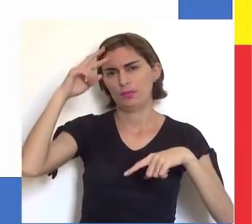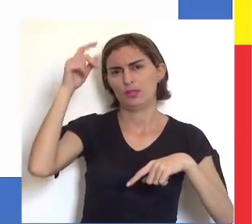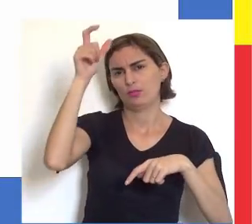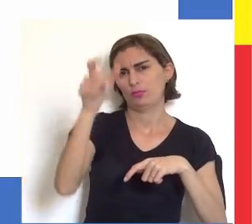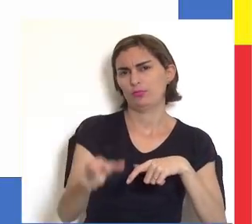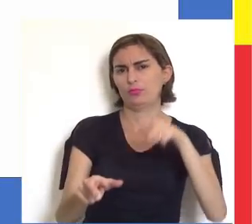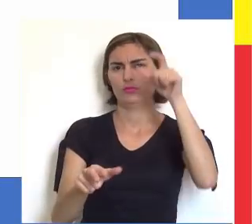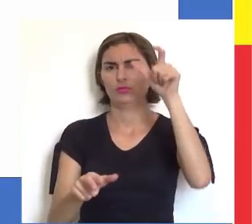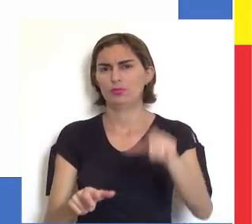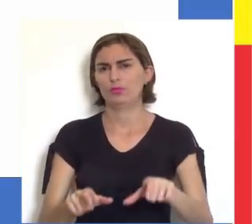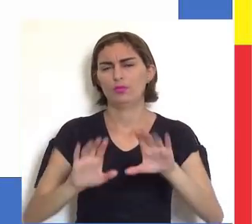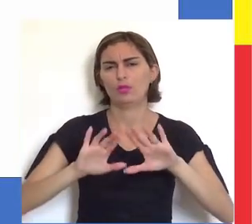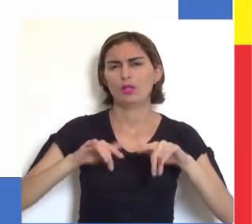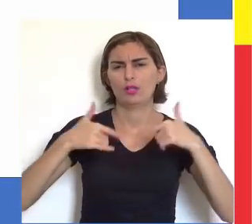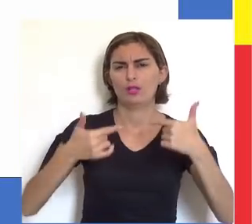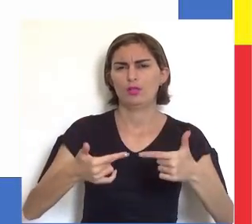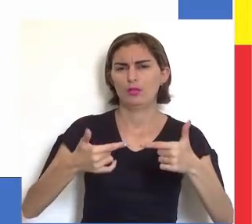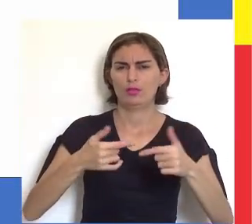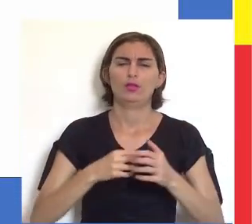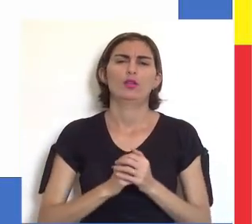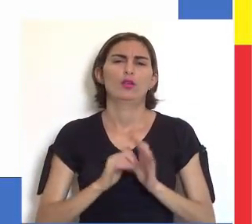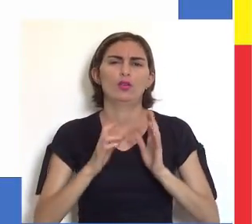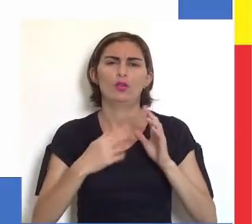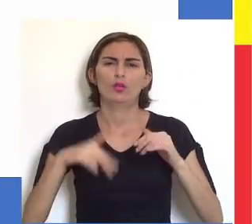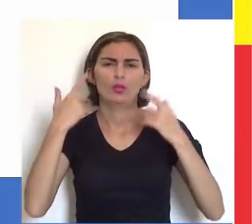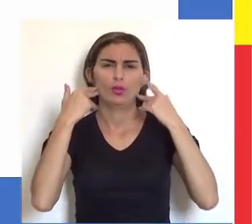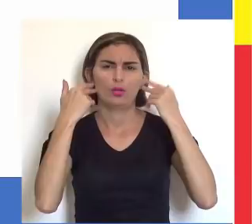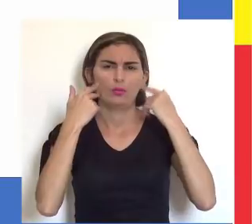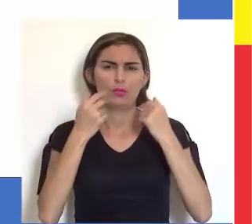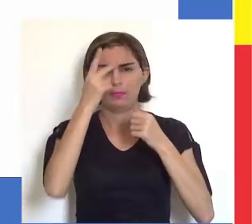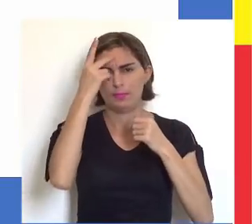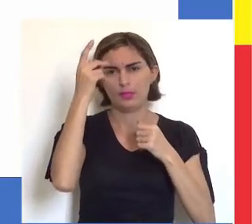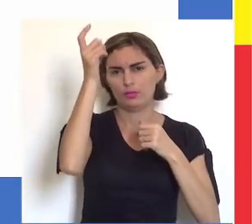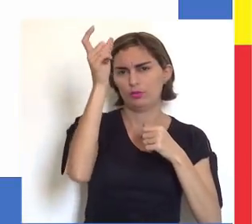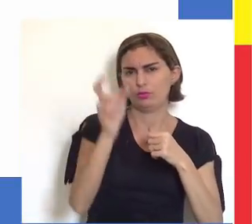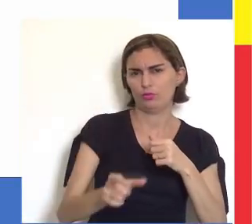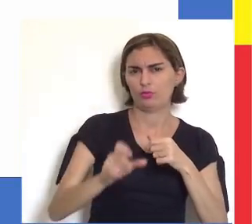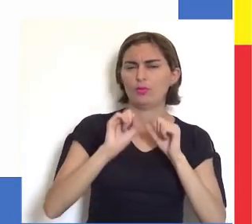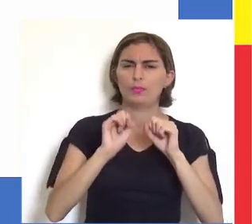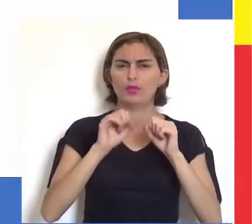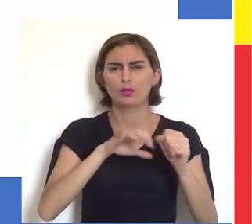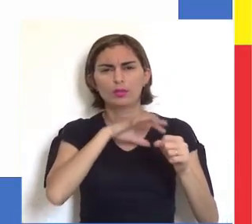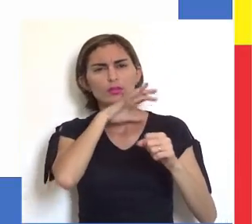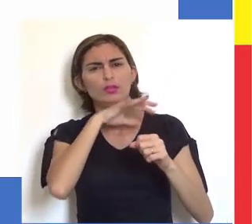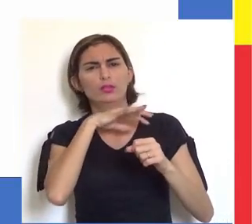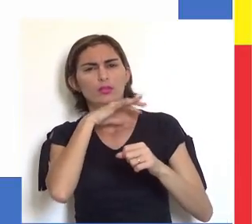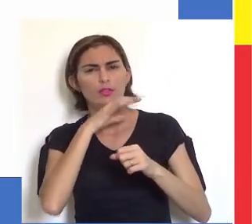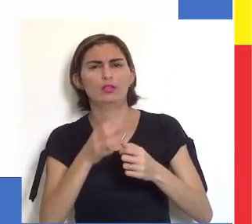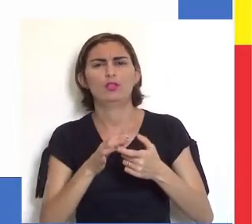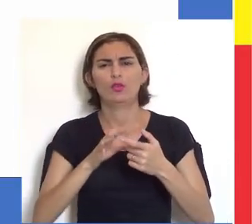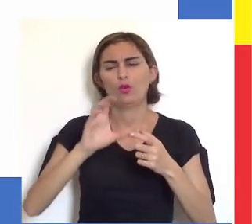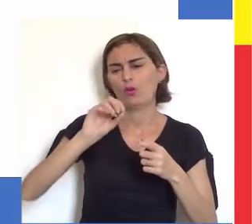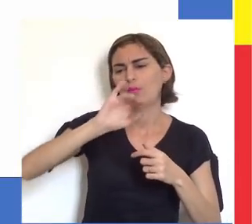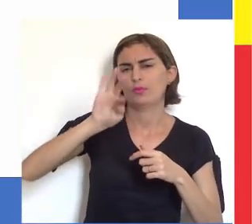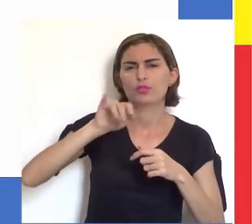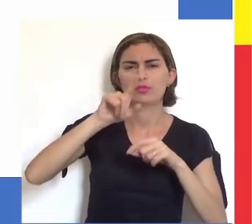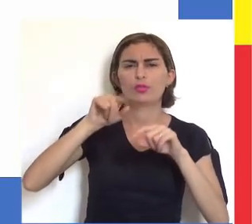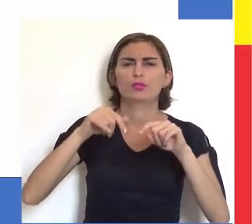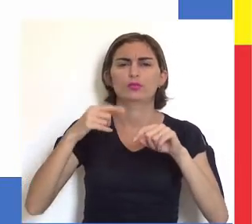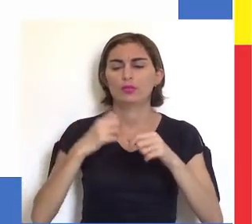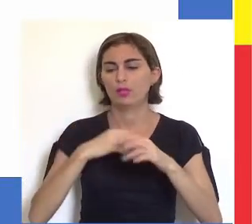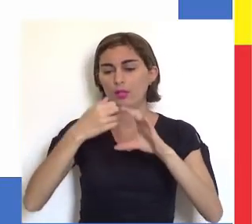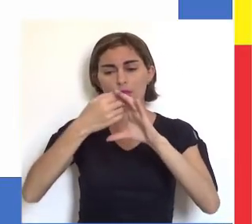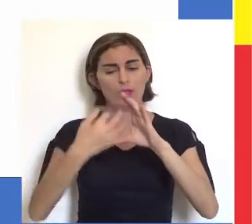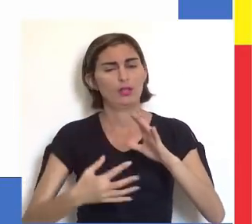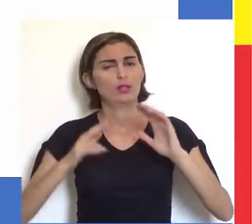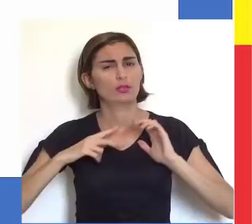é qualquer ser atuante de uma história ou obra. Normalmente é uma pessoa, mas pode ser um animal, um ser fictício, um objeto, desde que tenha